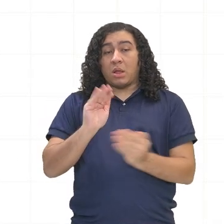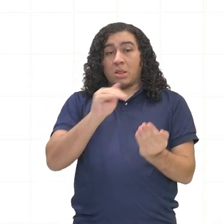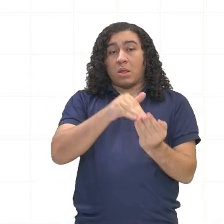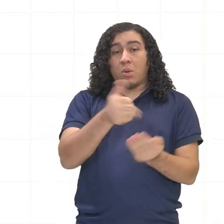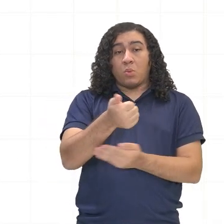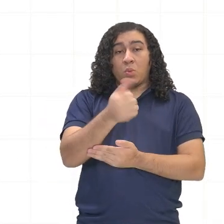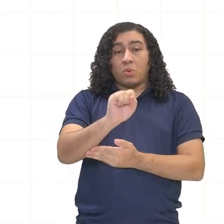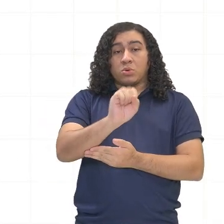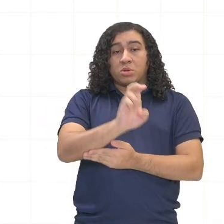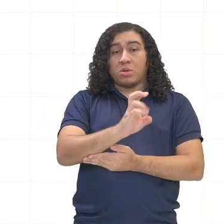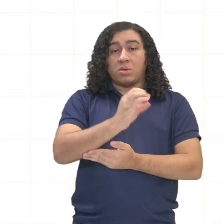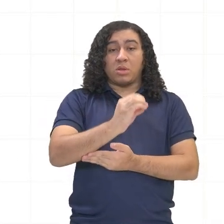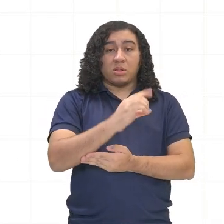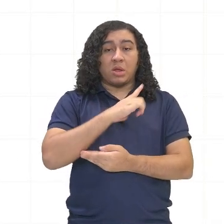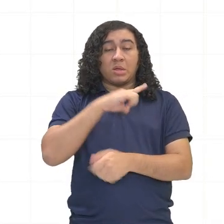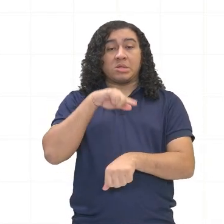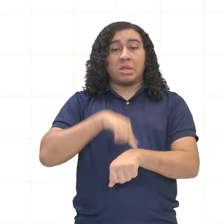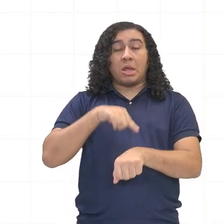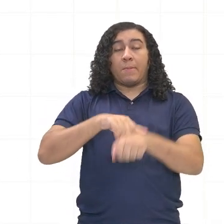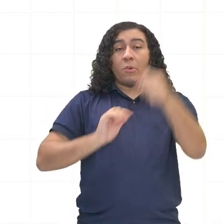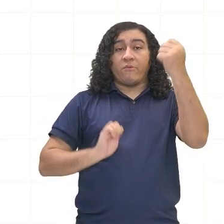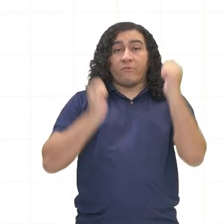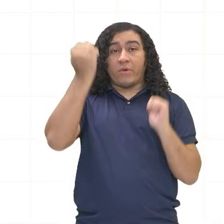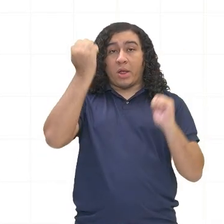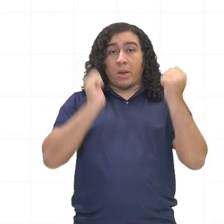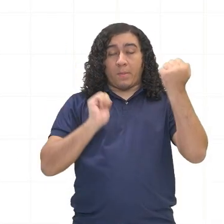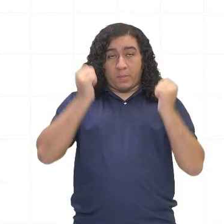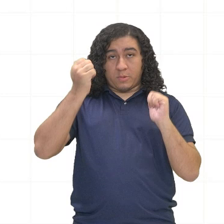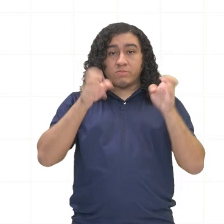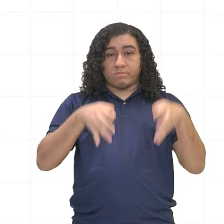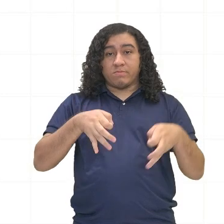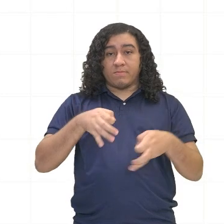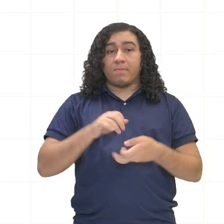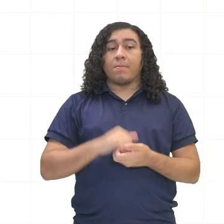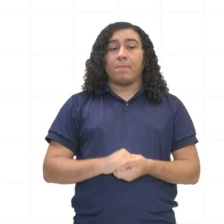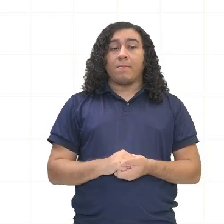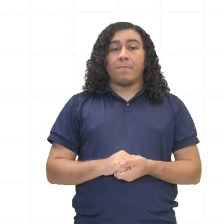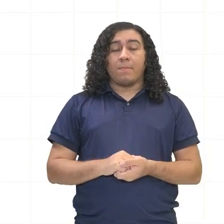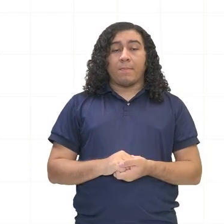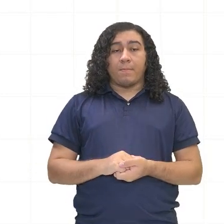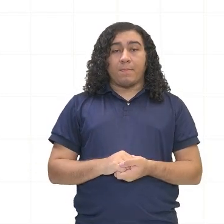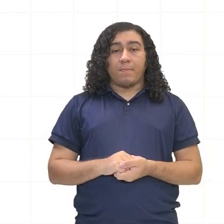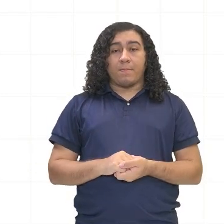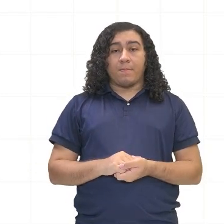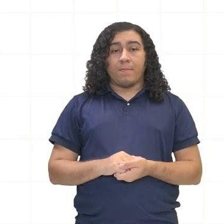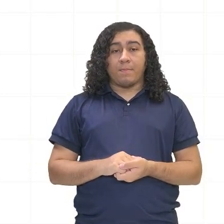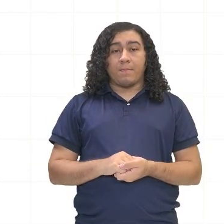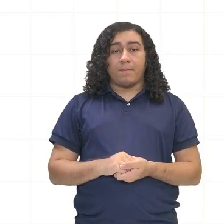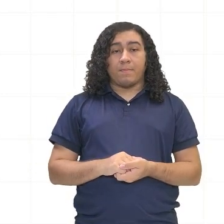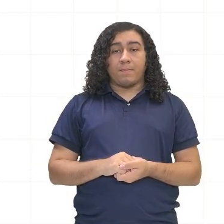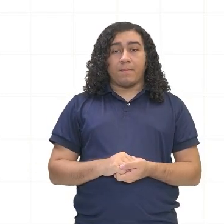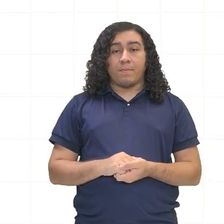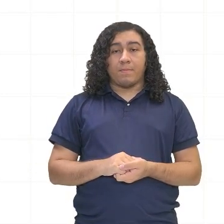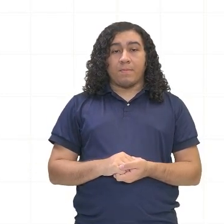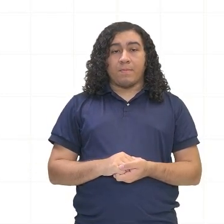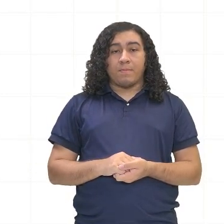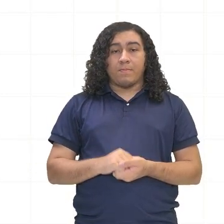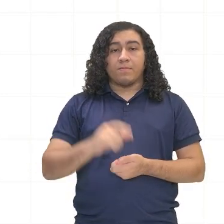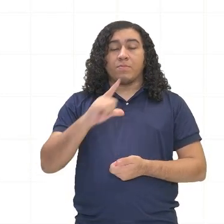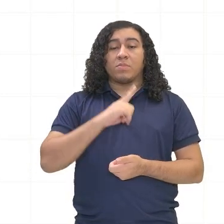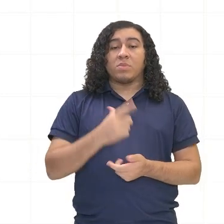nós temos, então, aí o tempo das fábricas chegou, né? Trazendo consigo as regras de